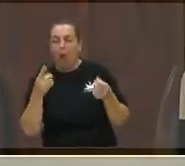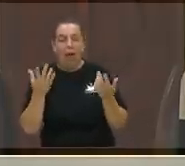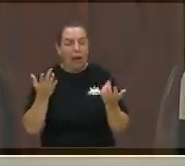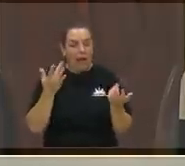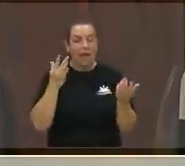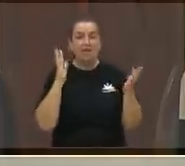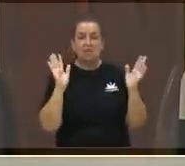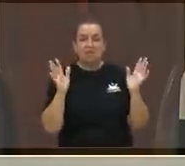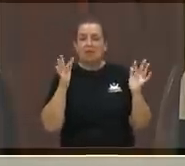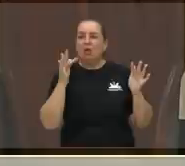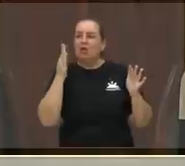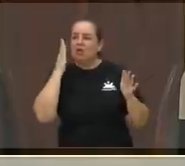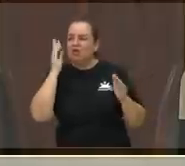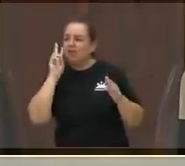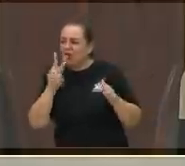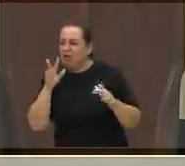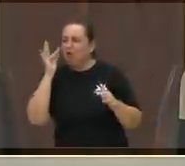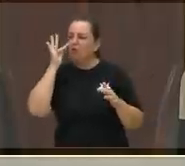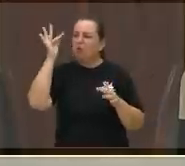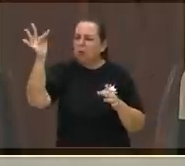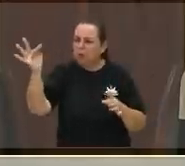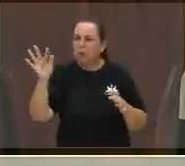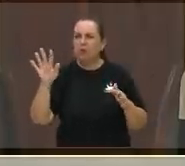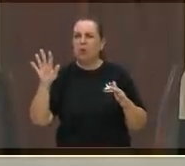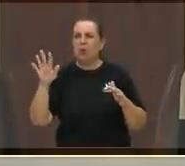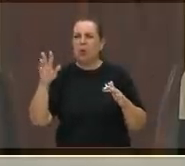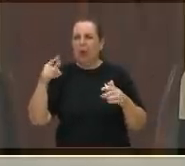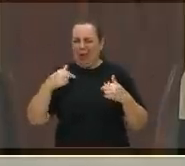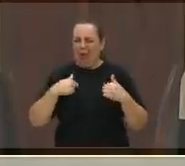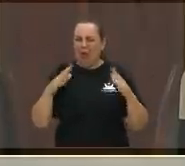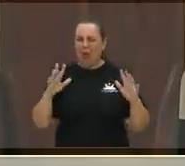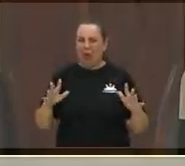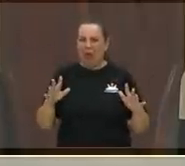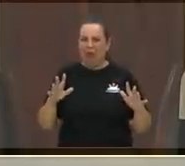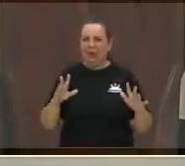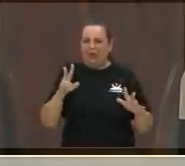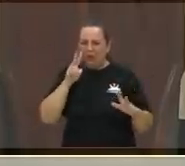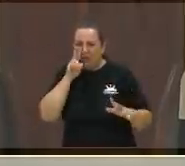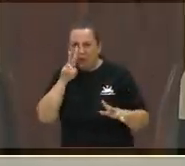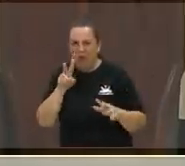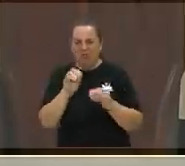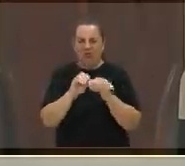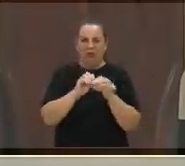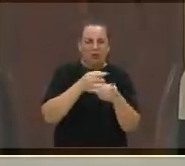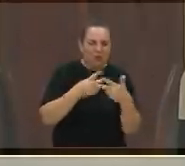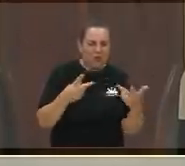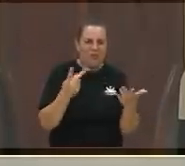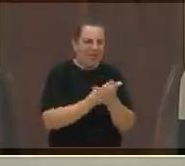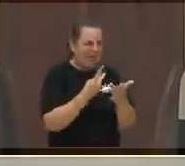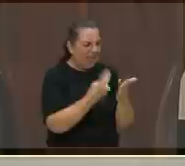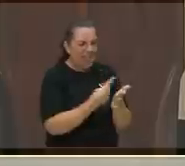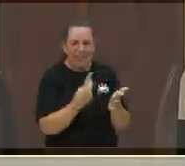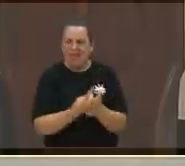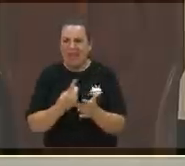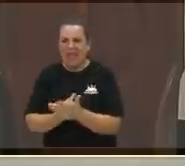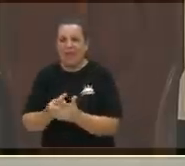sobre todas as coisas com toda a tua força com todo o teu entendimento e com toda a tua vontade eu tenho minha